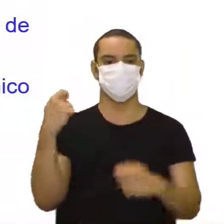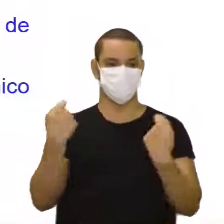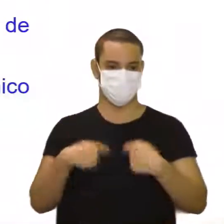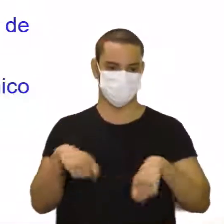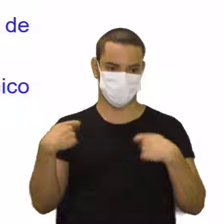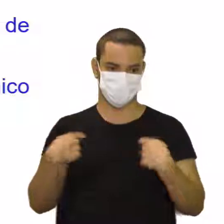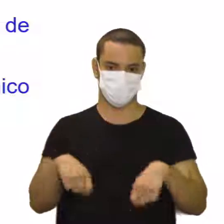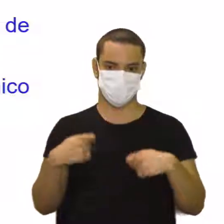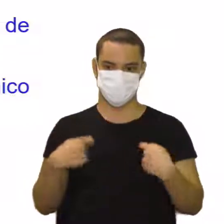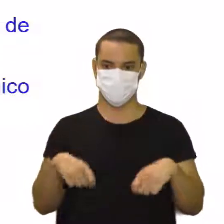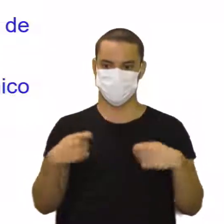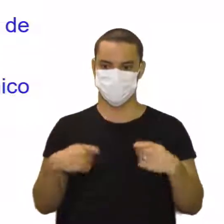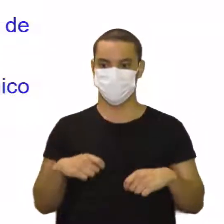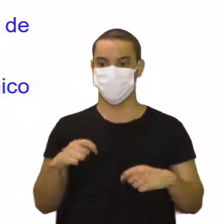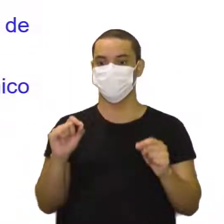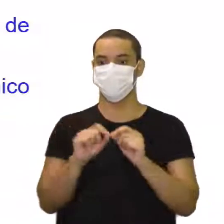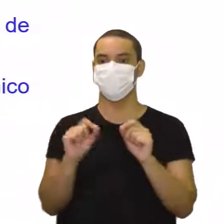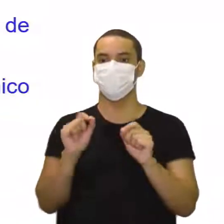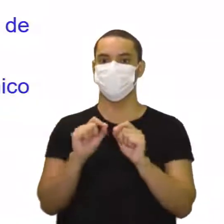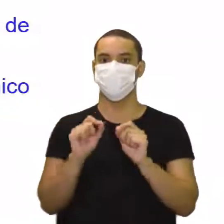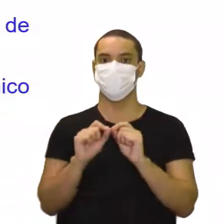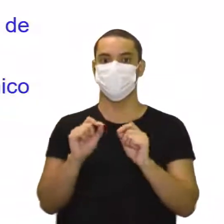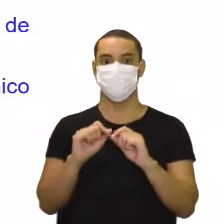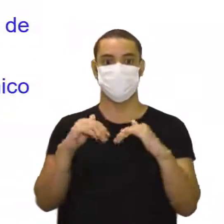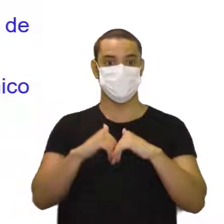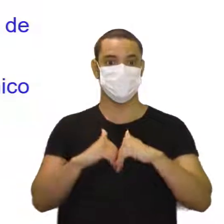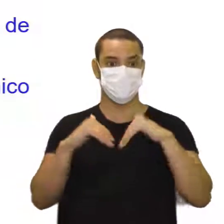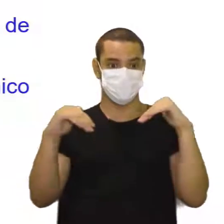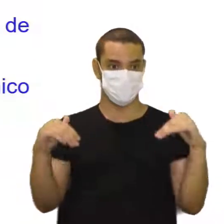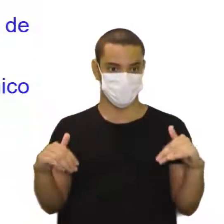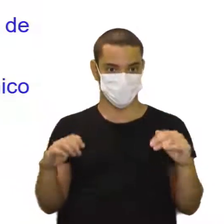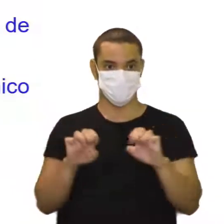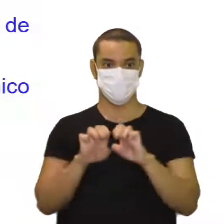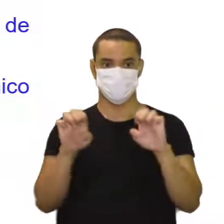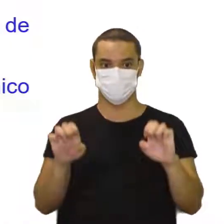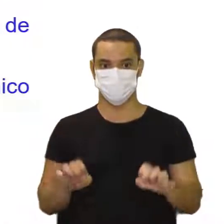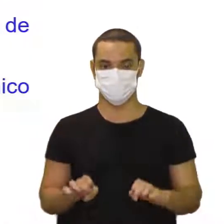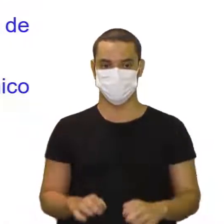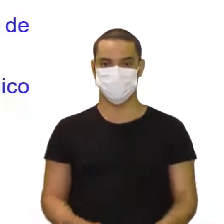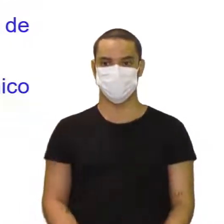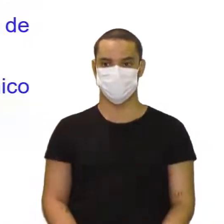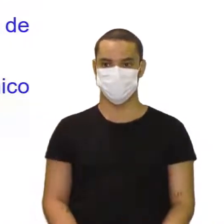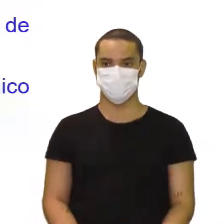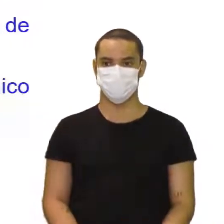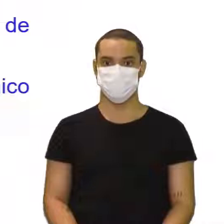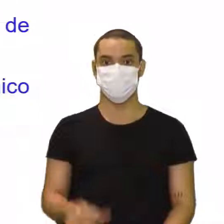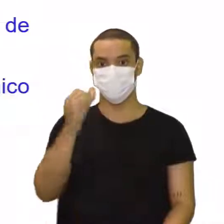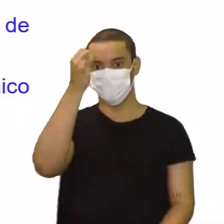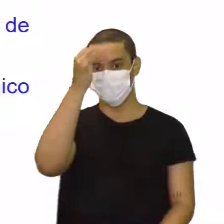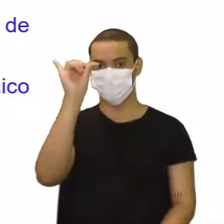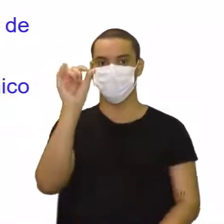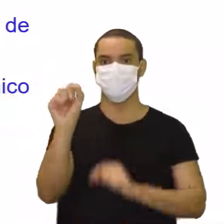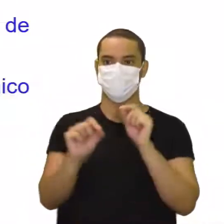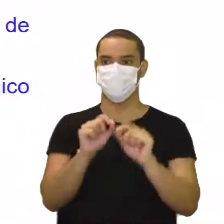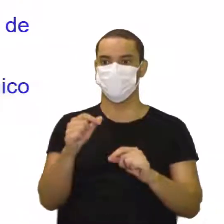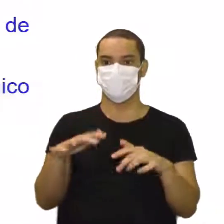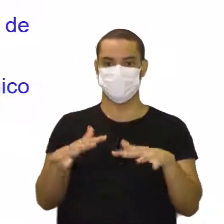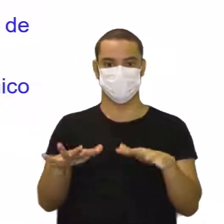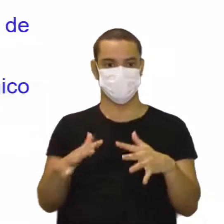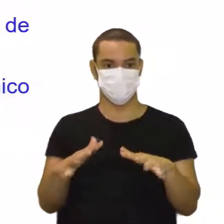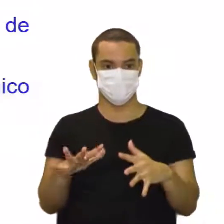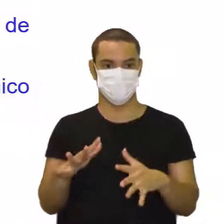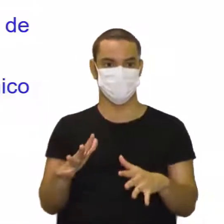ser feitos separados da estrutura do prédio que ele estiver, para evitar